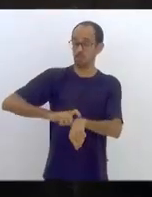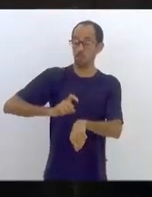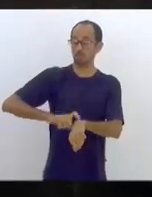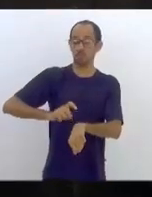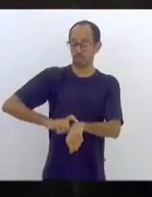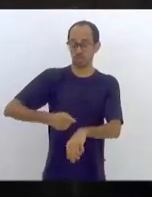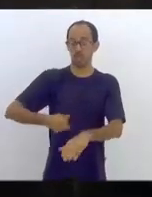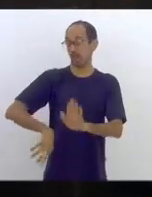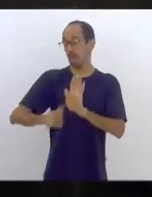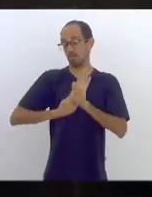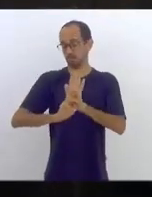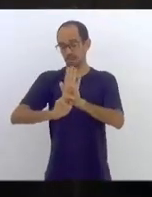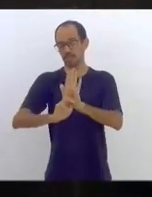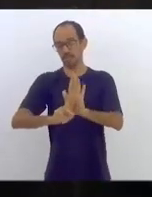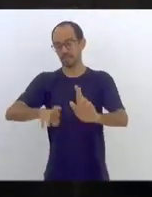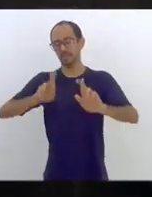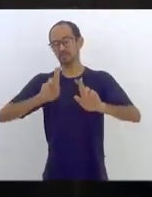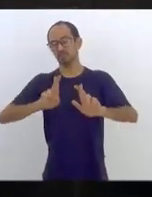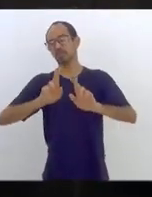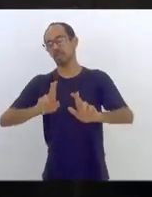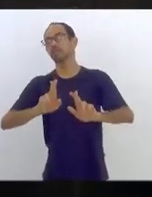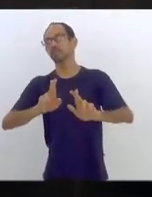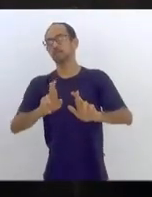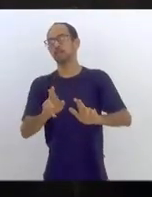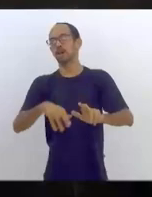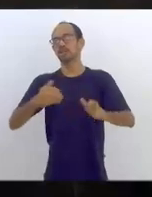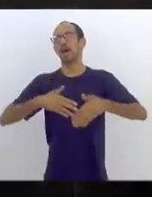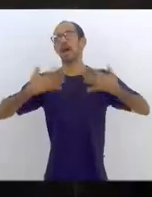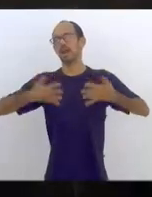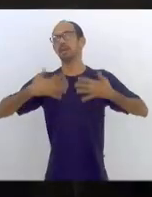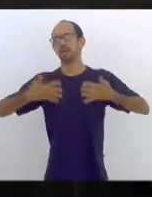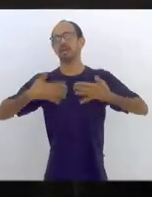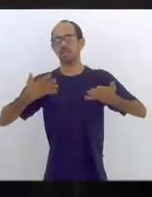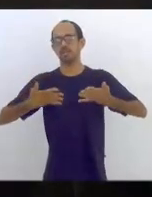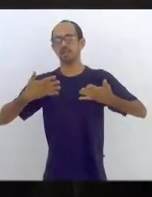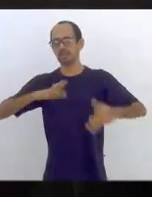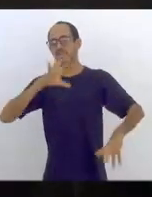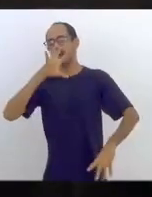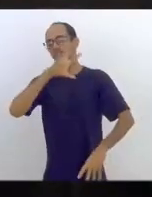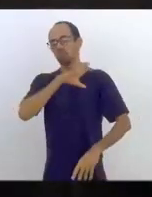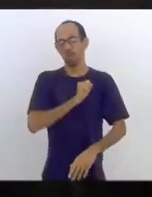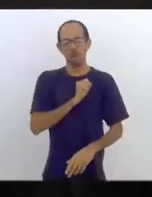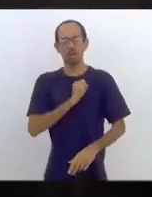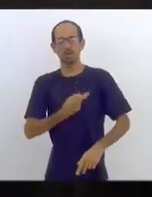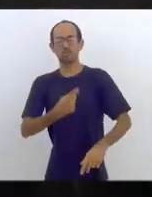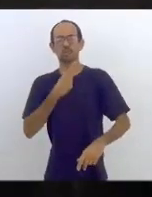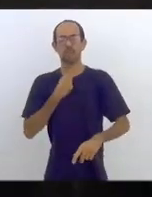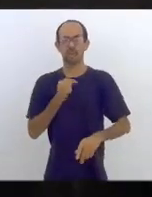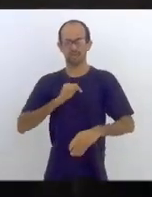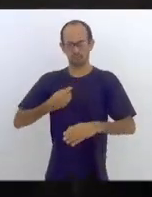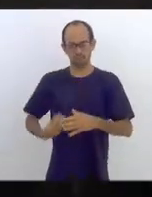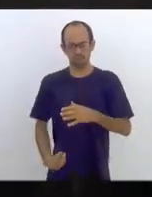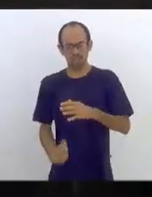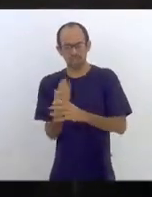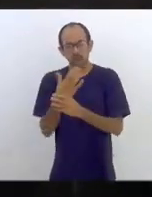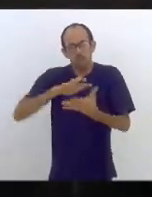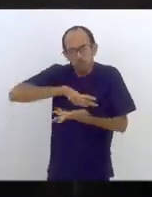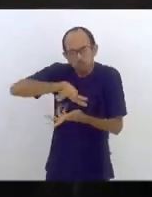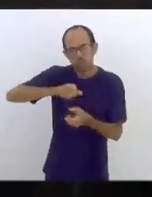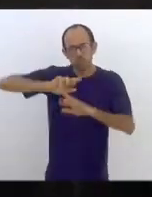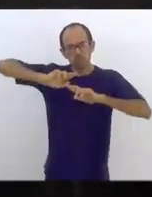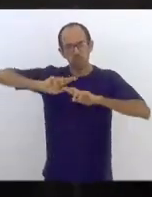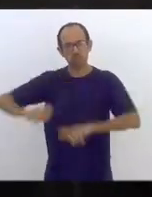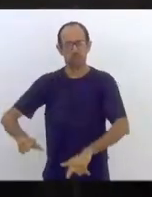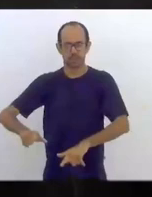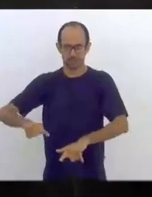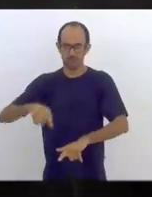ela represente essa esperança, essa alegria, esse amor, essa vontade de construir um mundo radicalmente diferente,